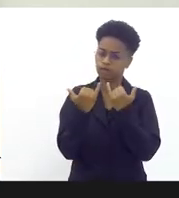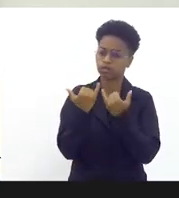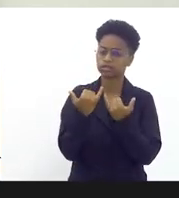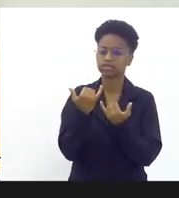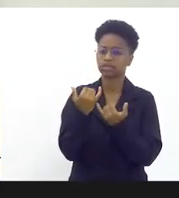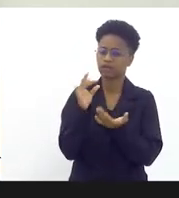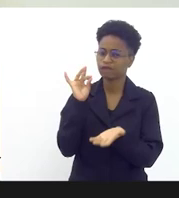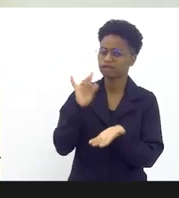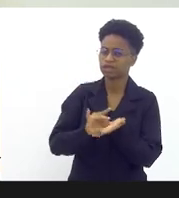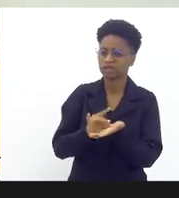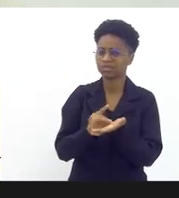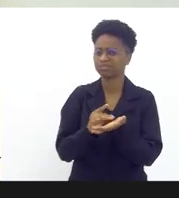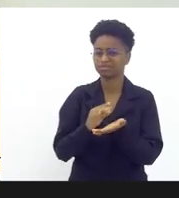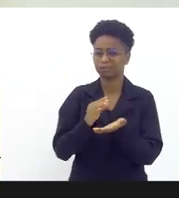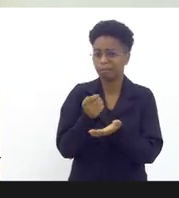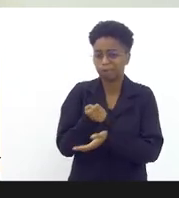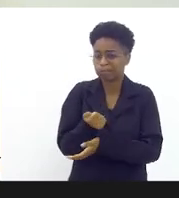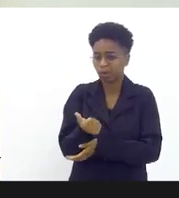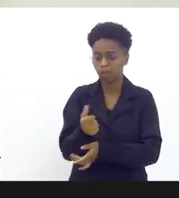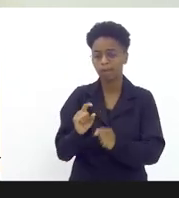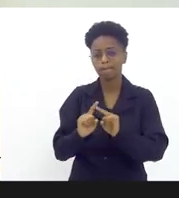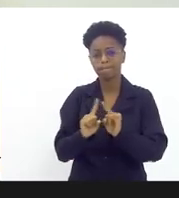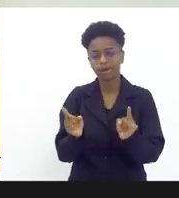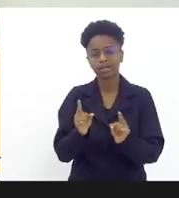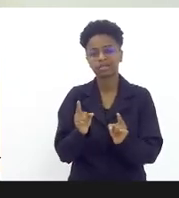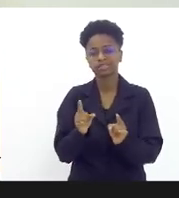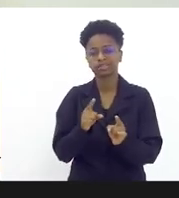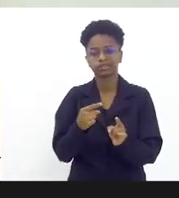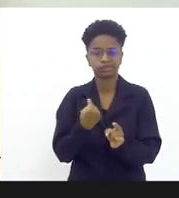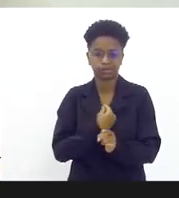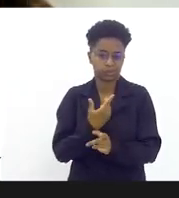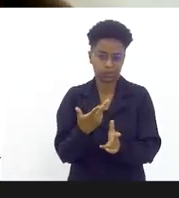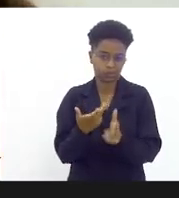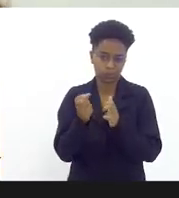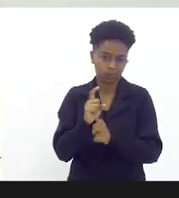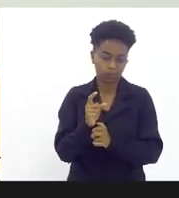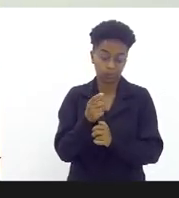dados oficiais são escassos, mas, enfim, a gente vê, não precisa, né?